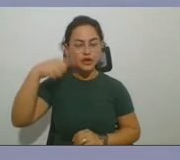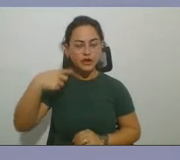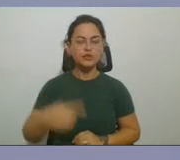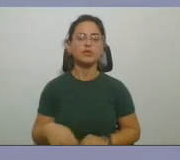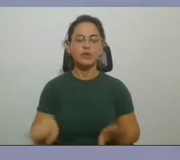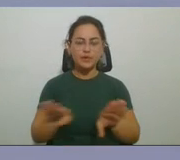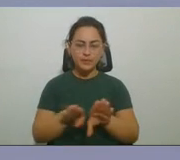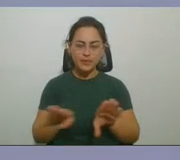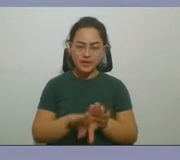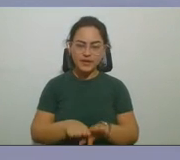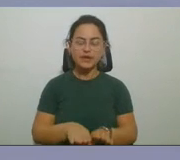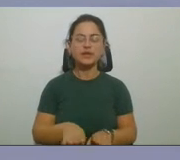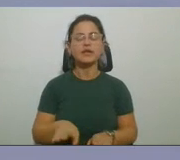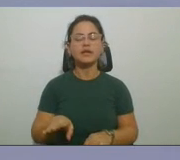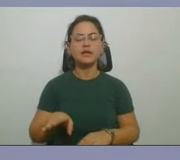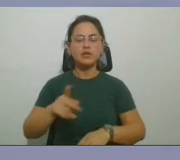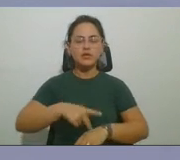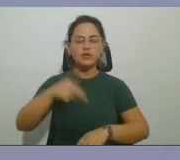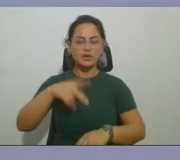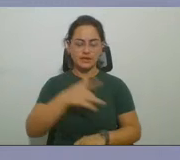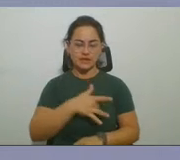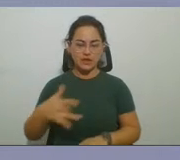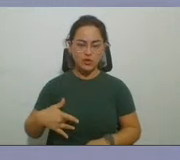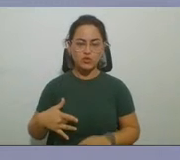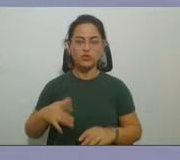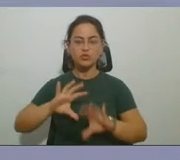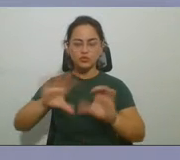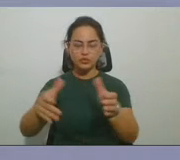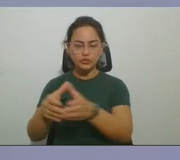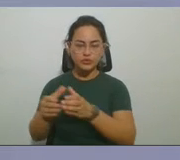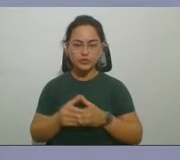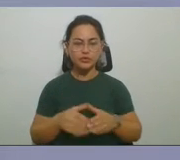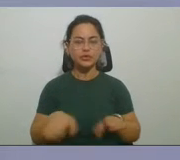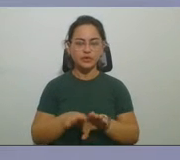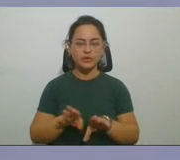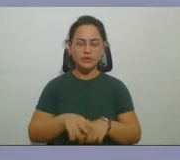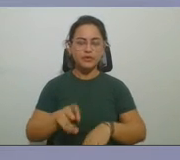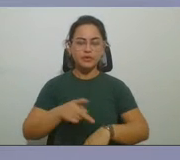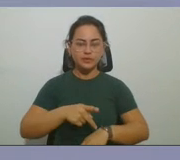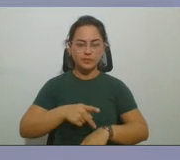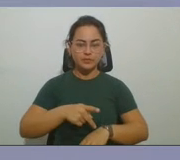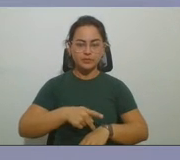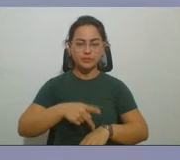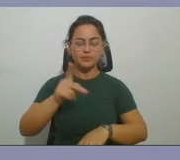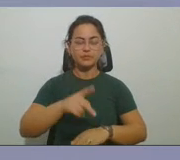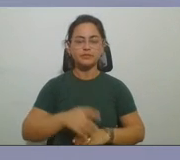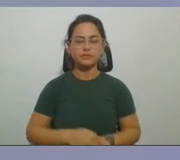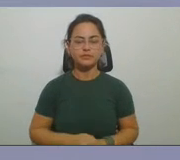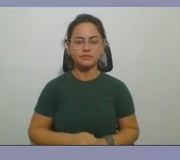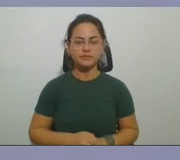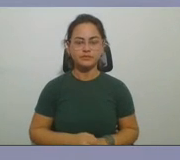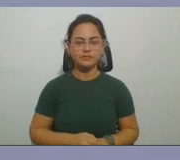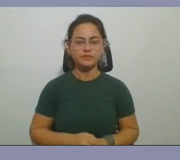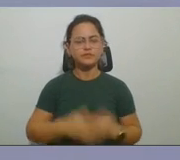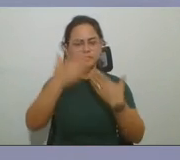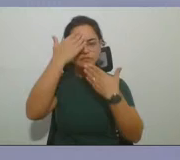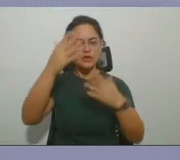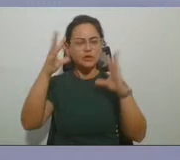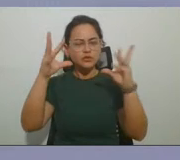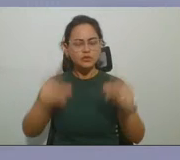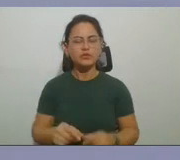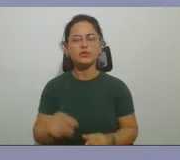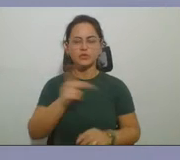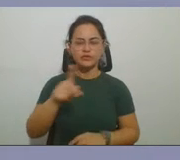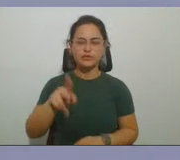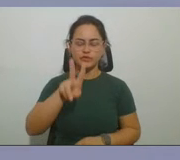claro, o nosso Programa de pós-graduação em Educação, que tem protagonismo importante nesta organização. Gratidão ao professor Vidal, que